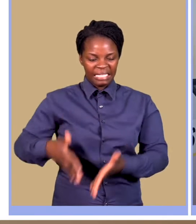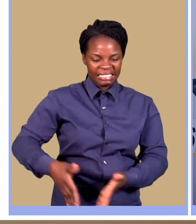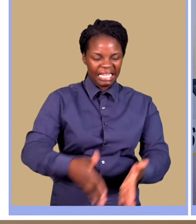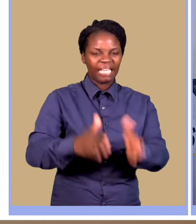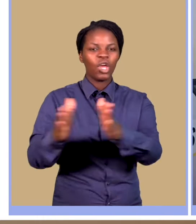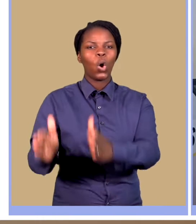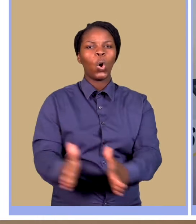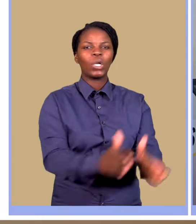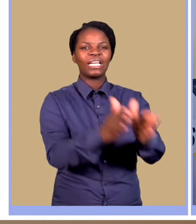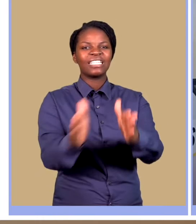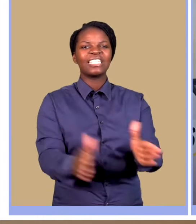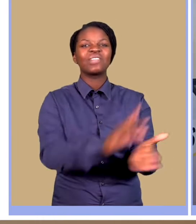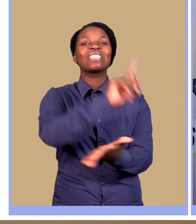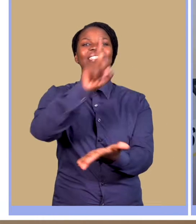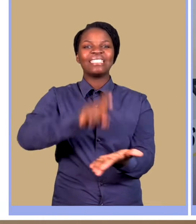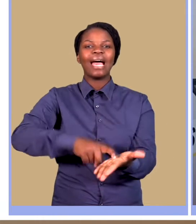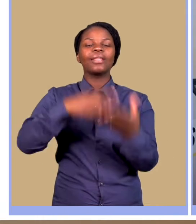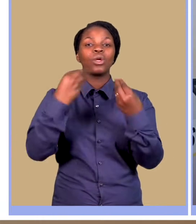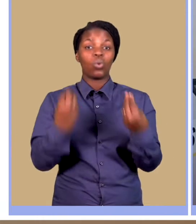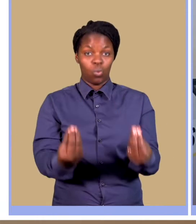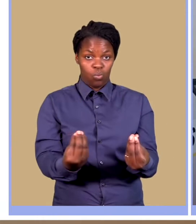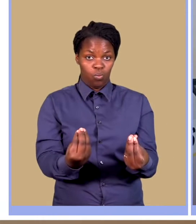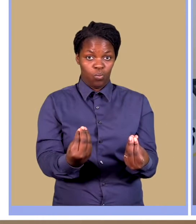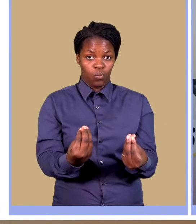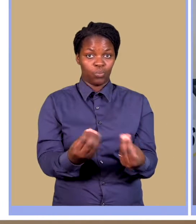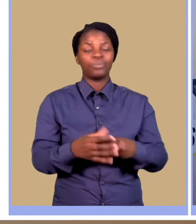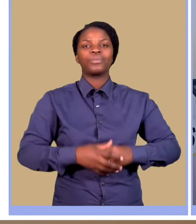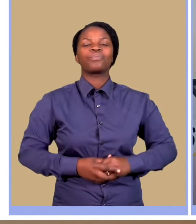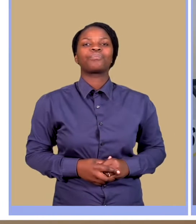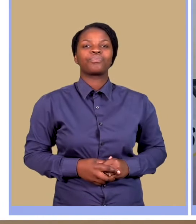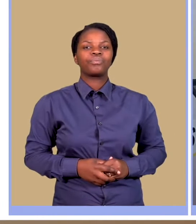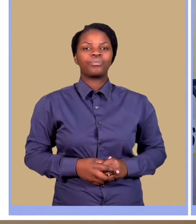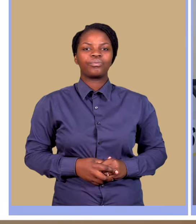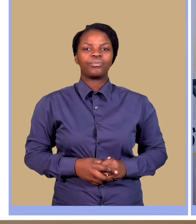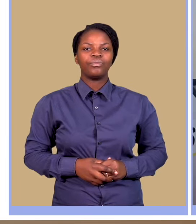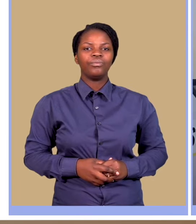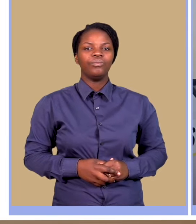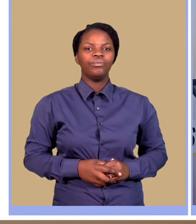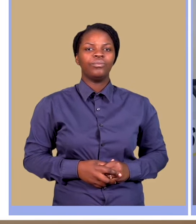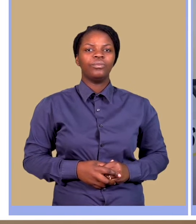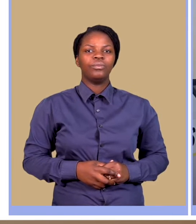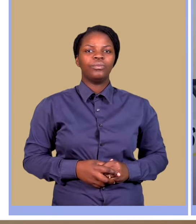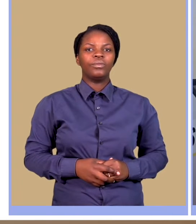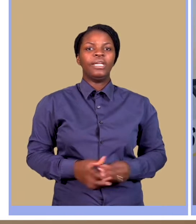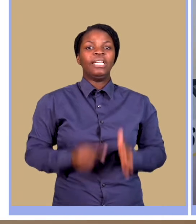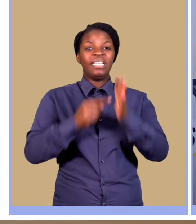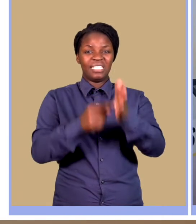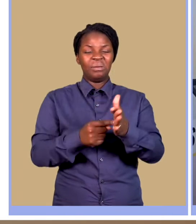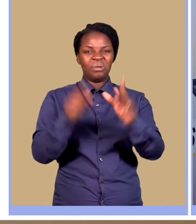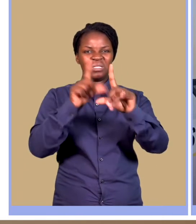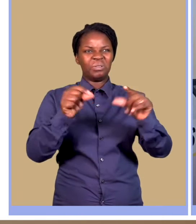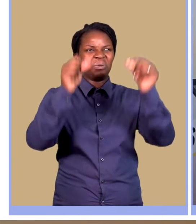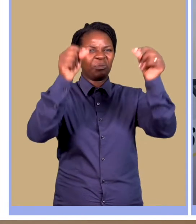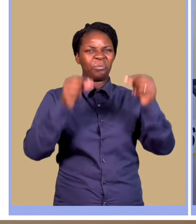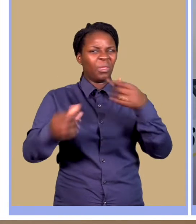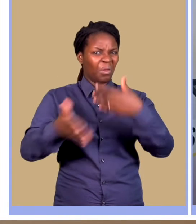o desfreamento da colagem desses mesmos panfletos causa aquilo que é a má estética da cidade. Ou